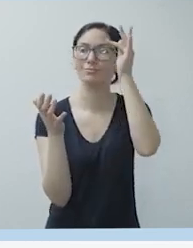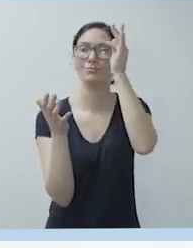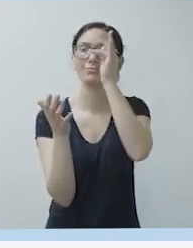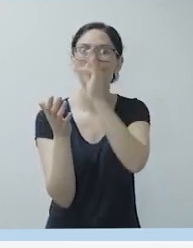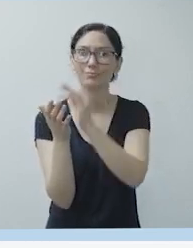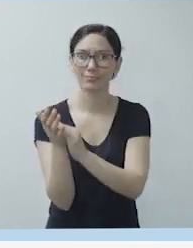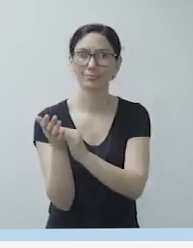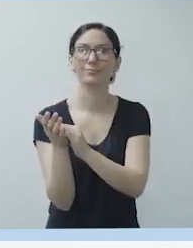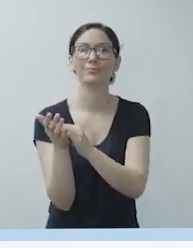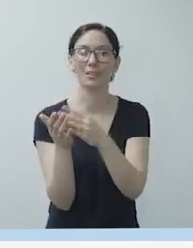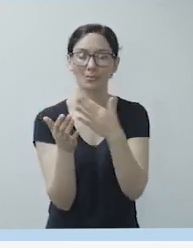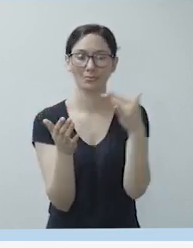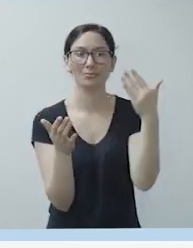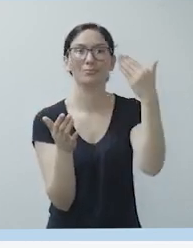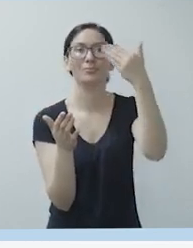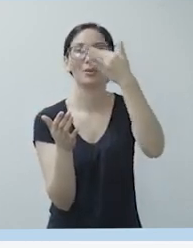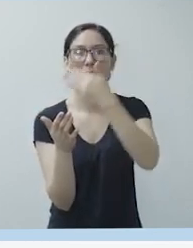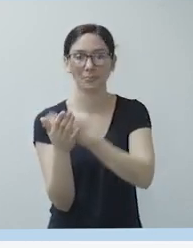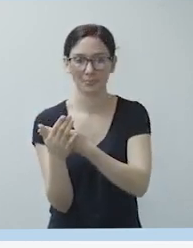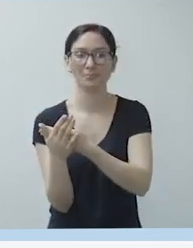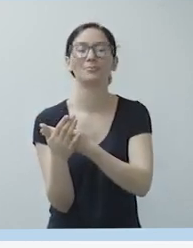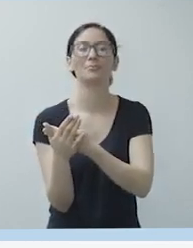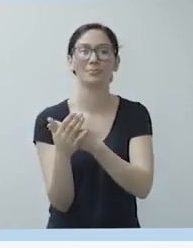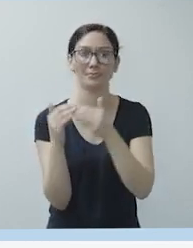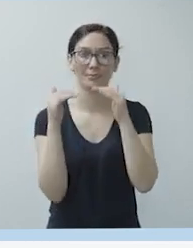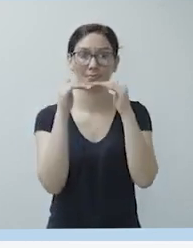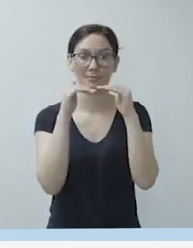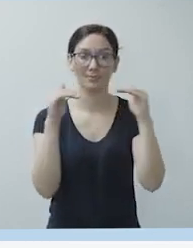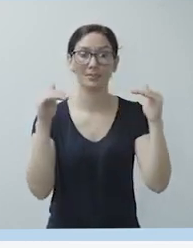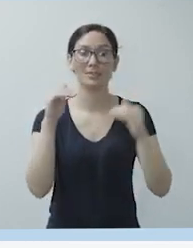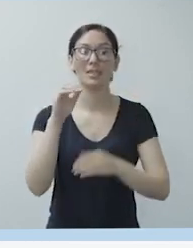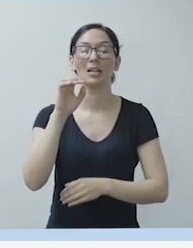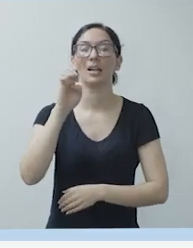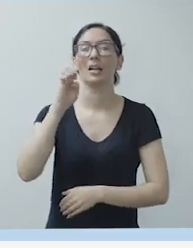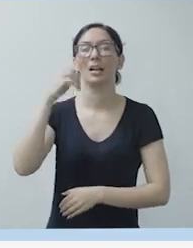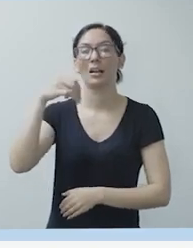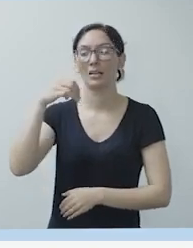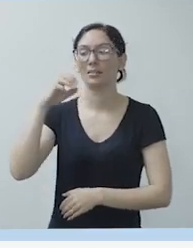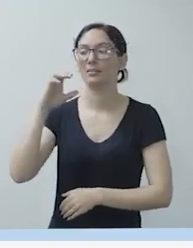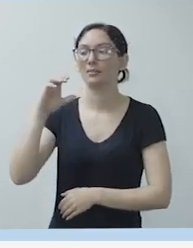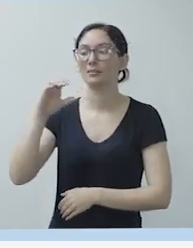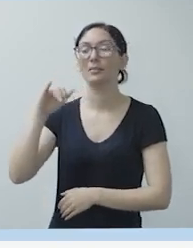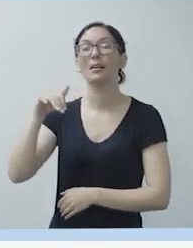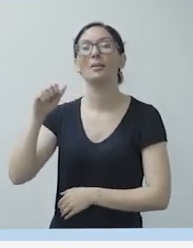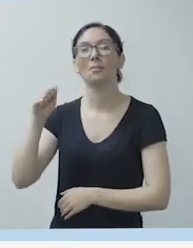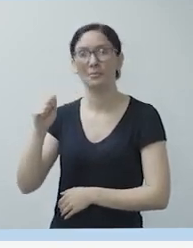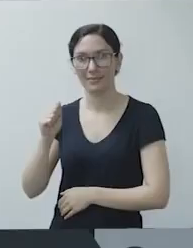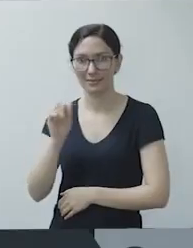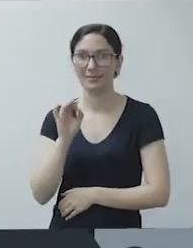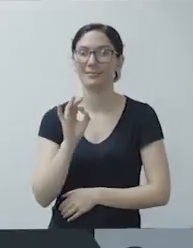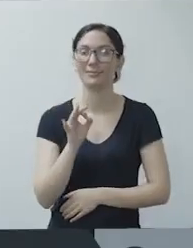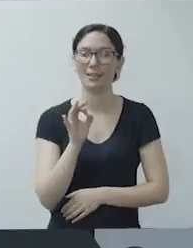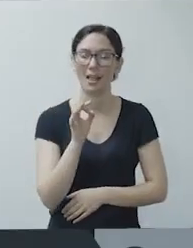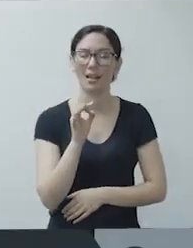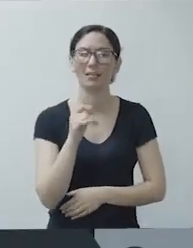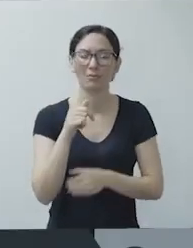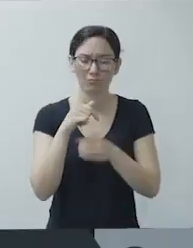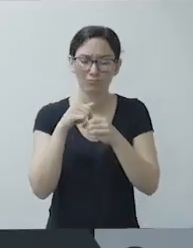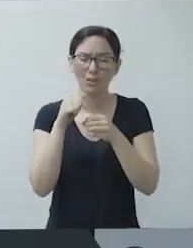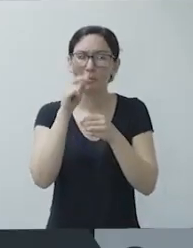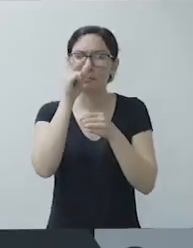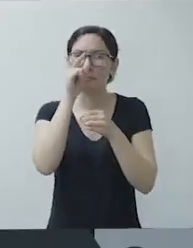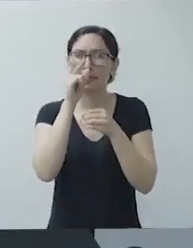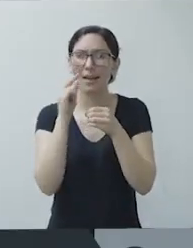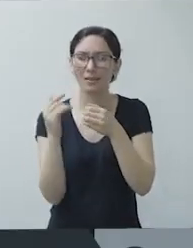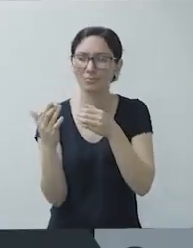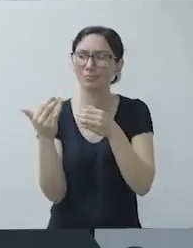borboleta pousou em cima da flor, lá no miolinho da flor, não foi